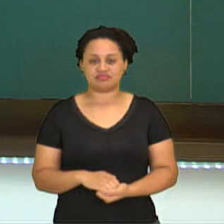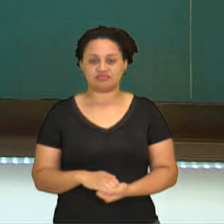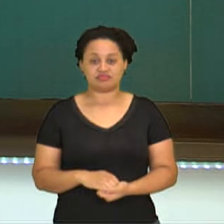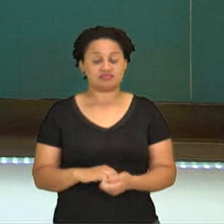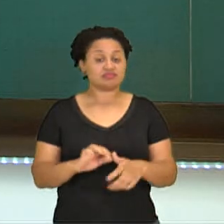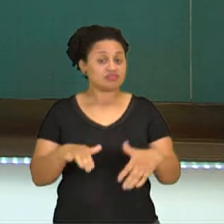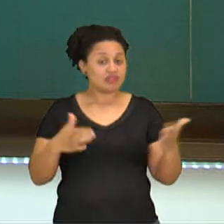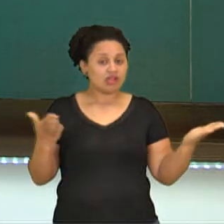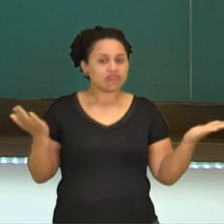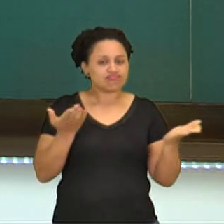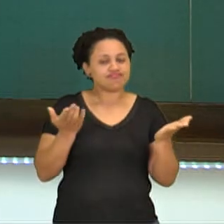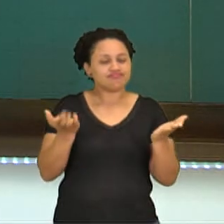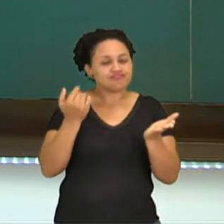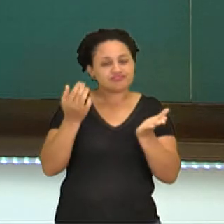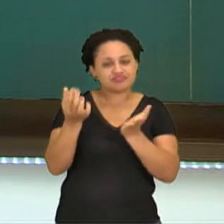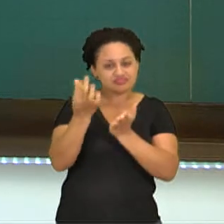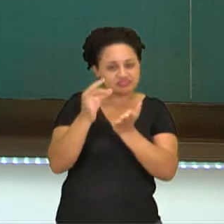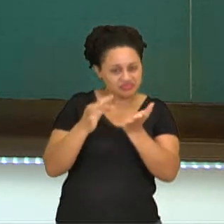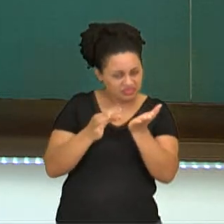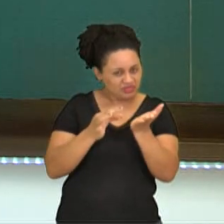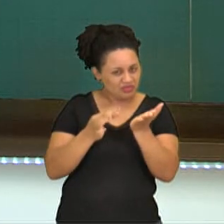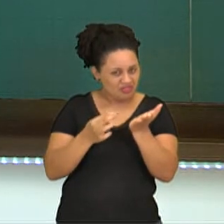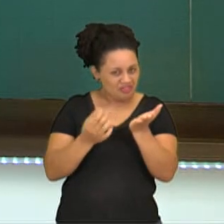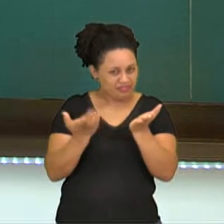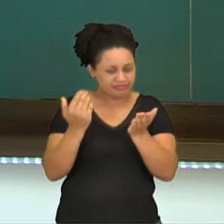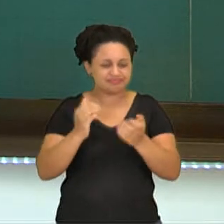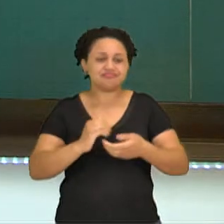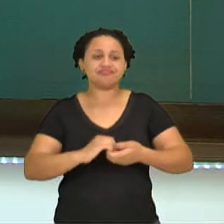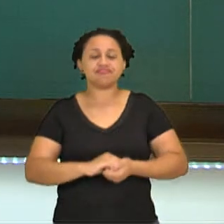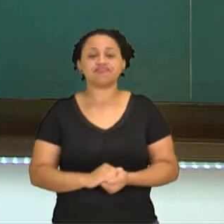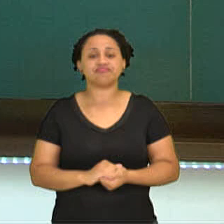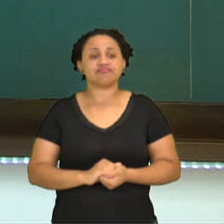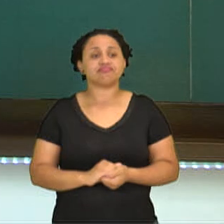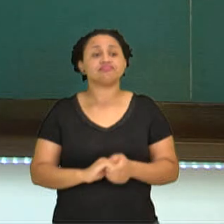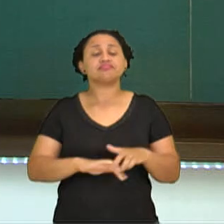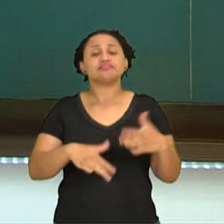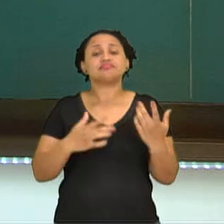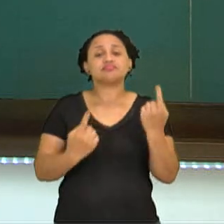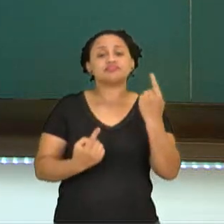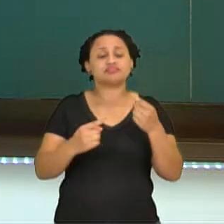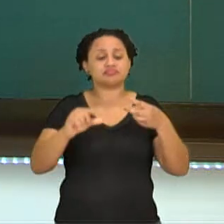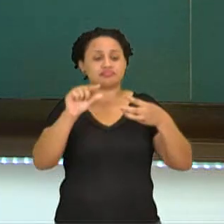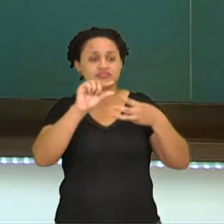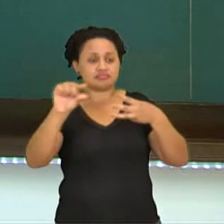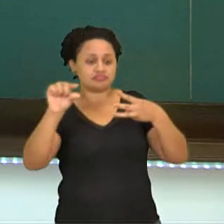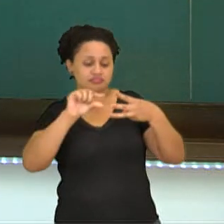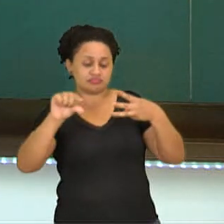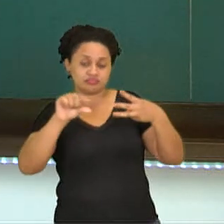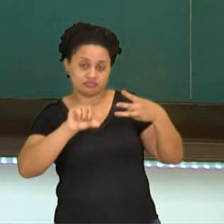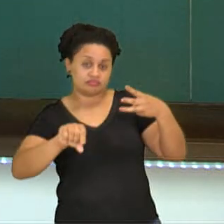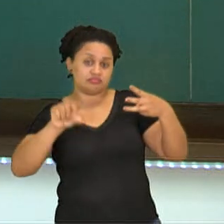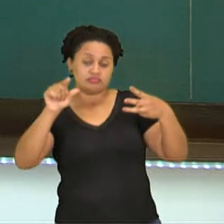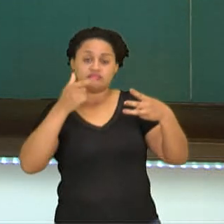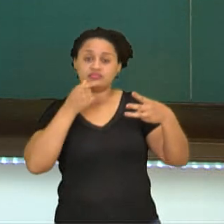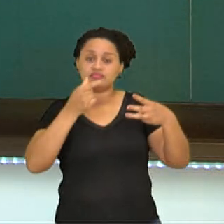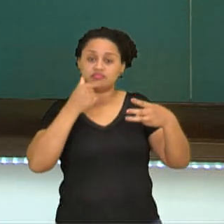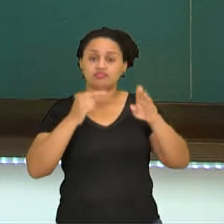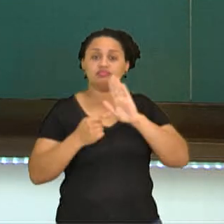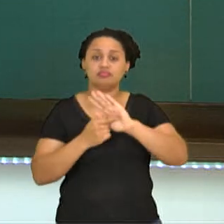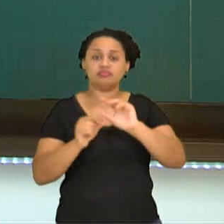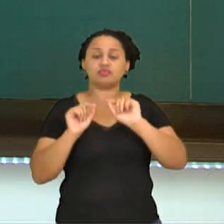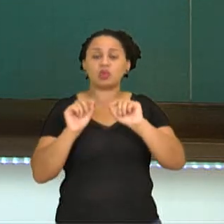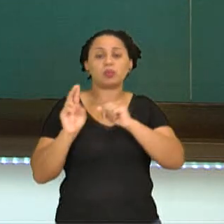Let's check the answers. Vamos ver se vocês acertaram? Então, em qual frase o Calvin apresenta